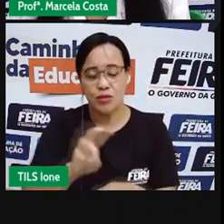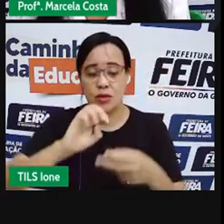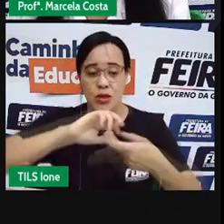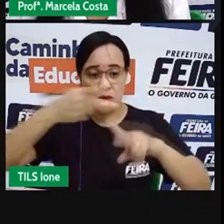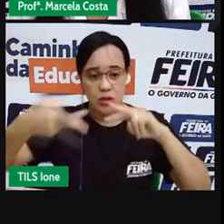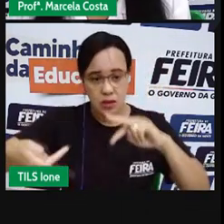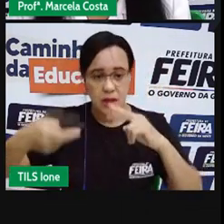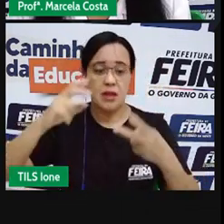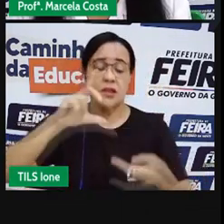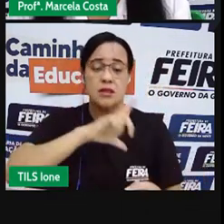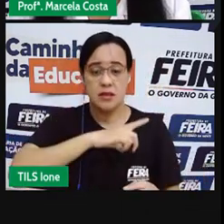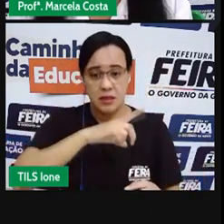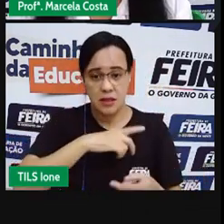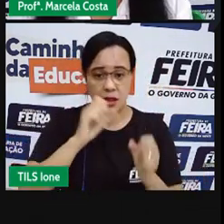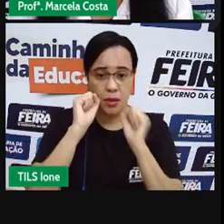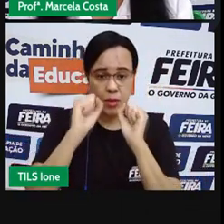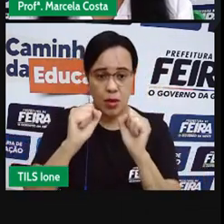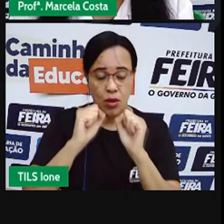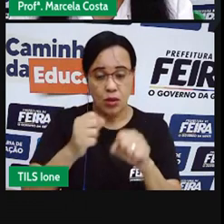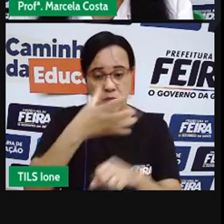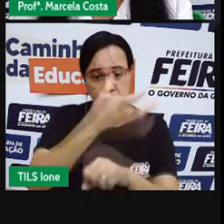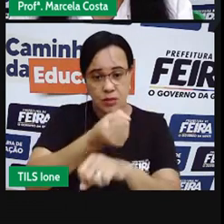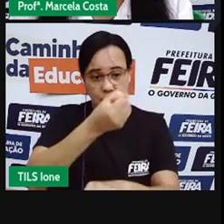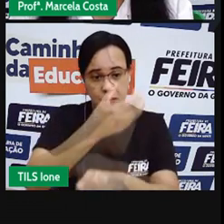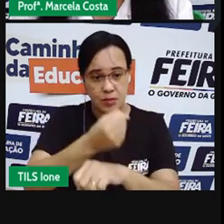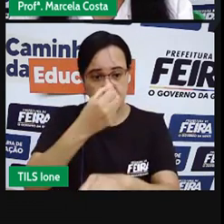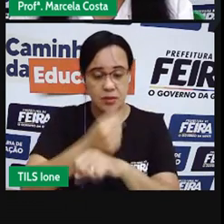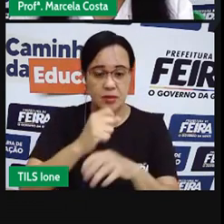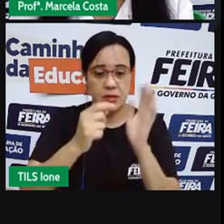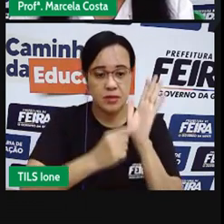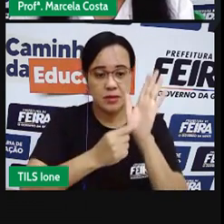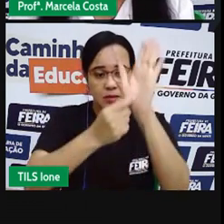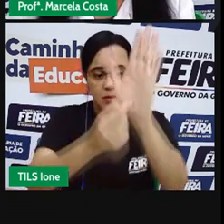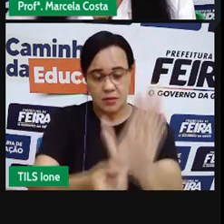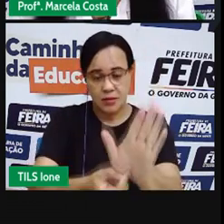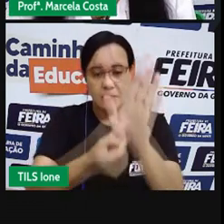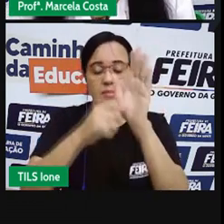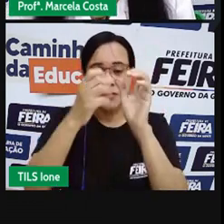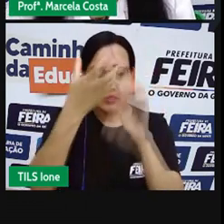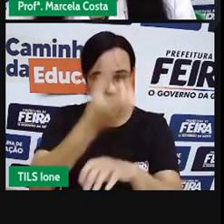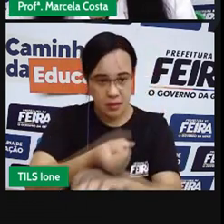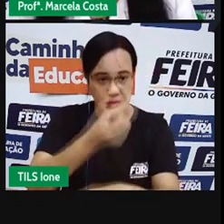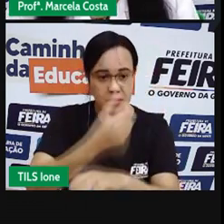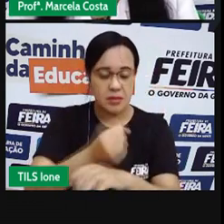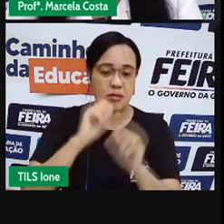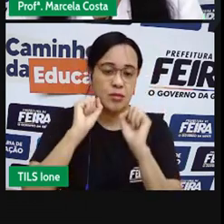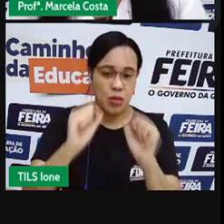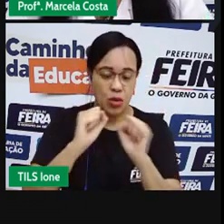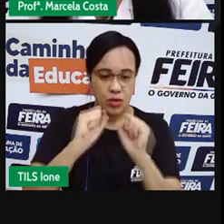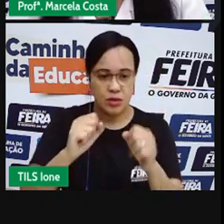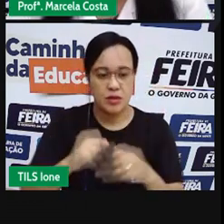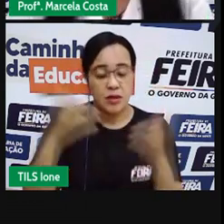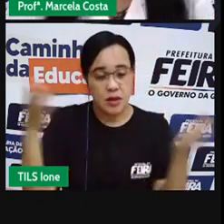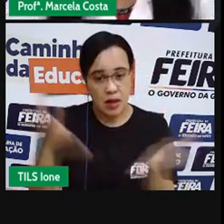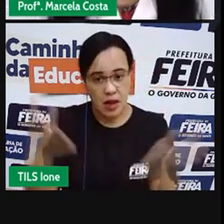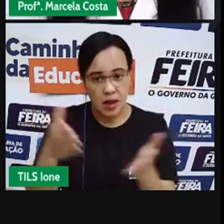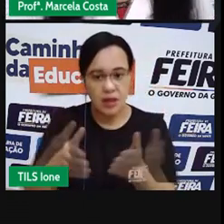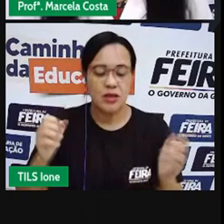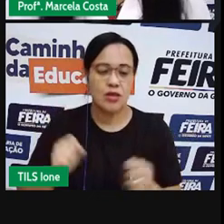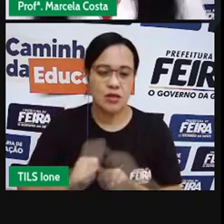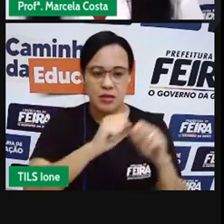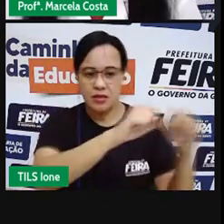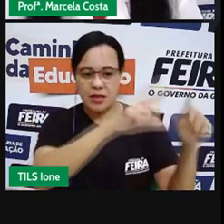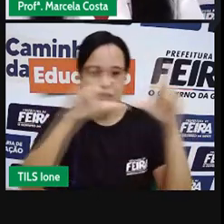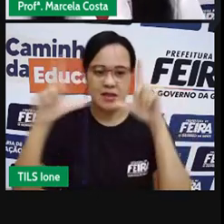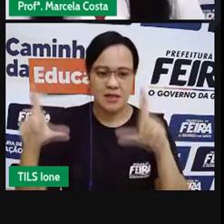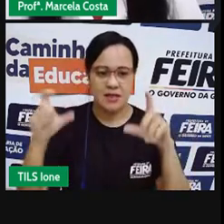Você pode acessar por esse link que aparece aqui na apresentação. Eu vou acessar eles aqui com você para a